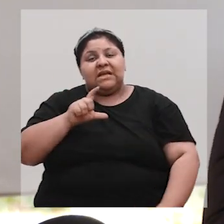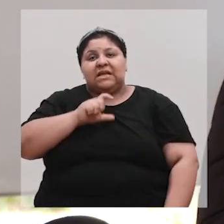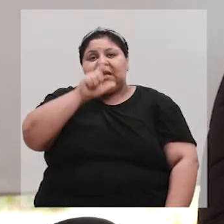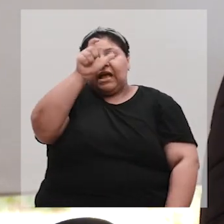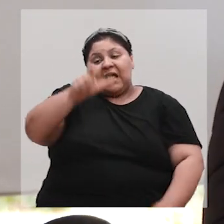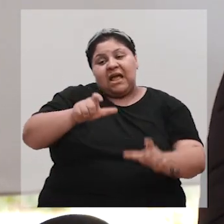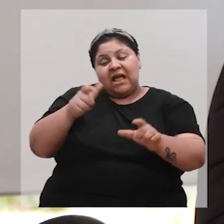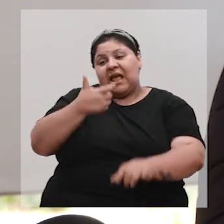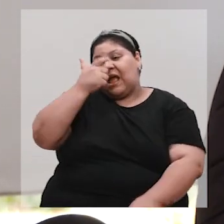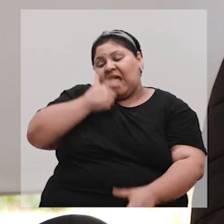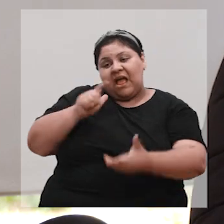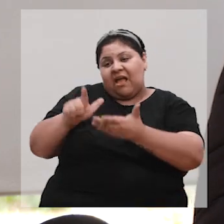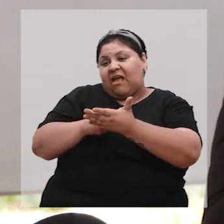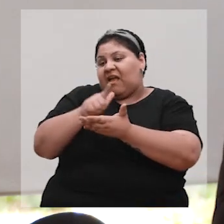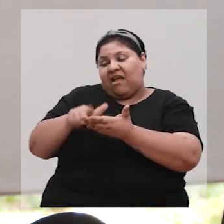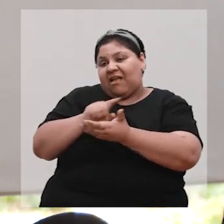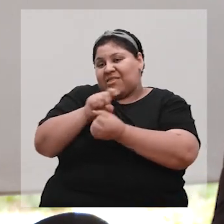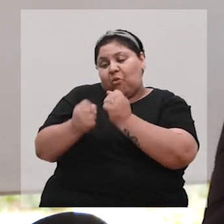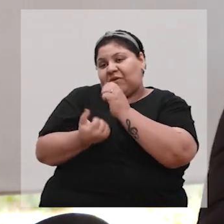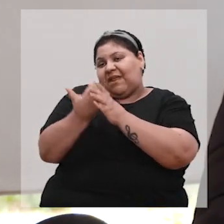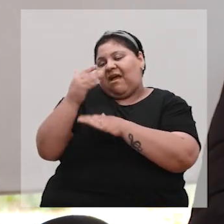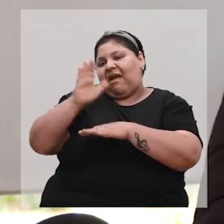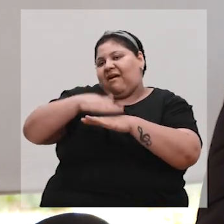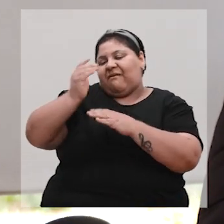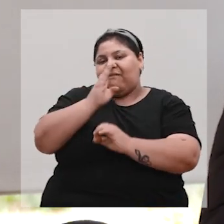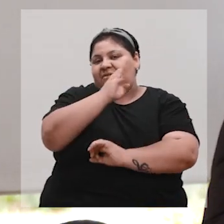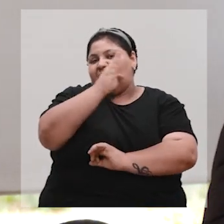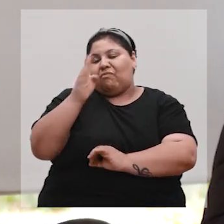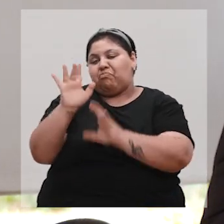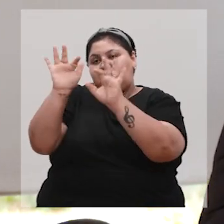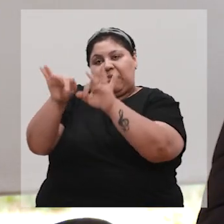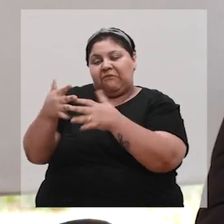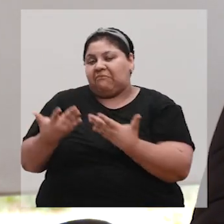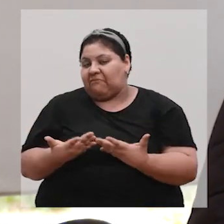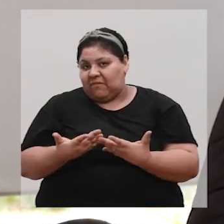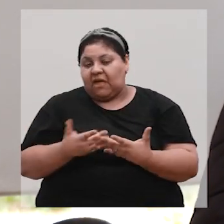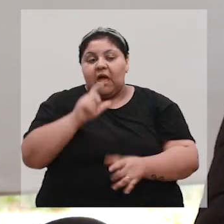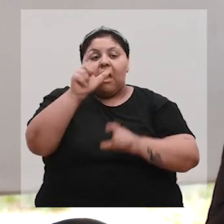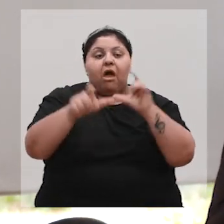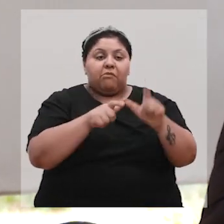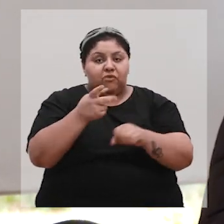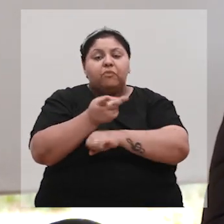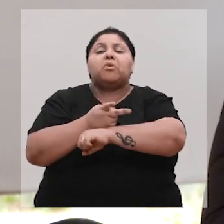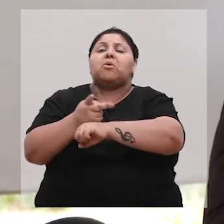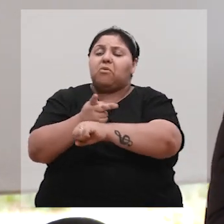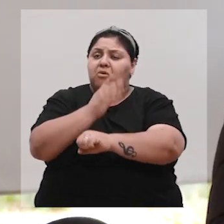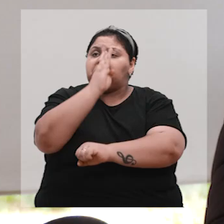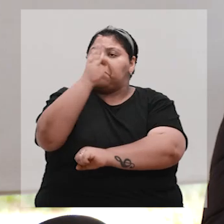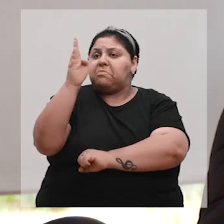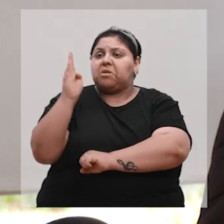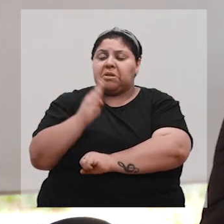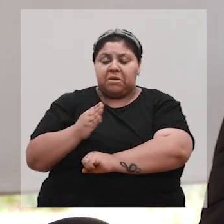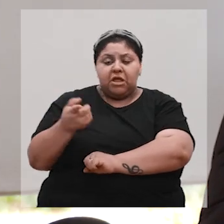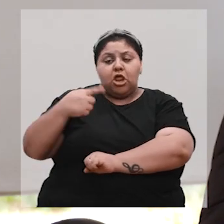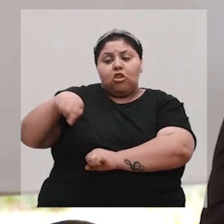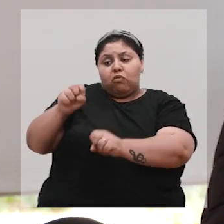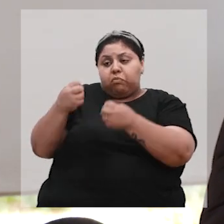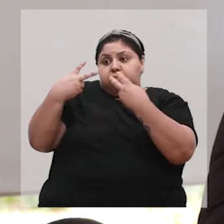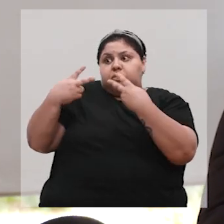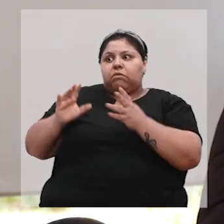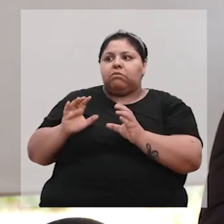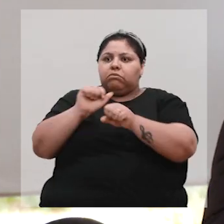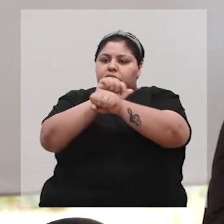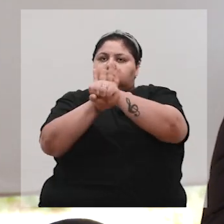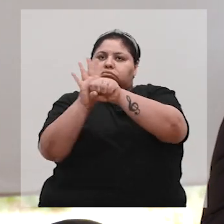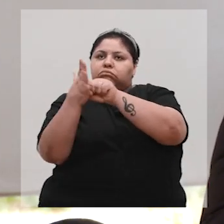pessoas acharem que o livro não vai mais existir, que as bibliotecas vão se extinguir, as pessoas procuram, né? E nós percebemos